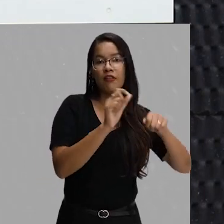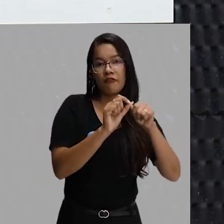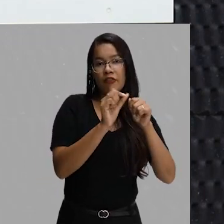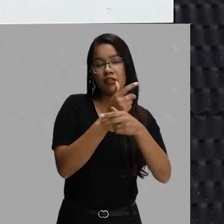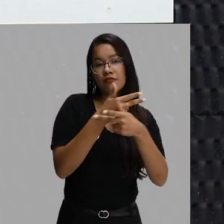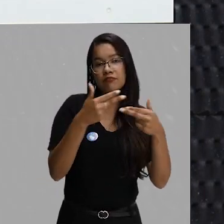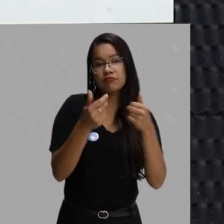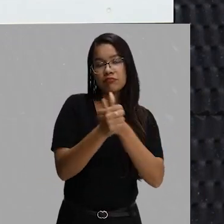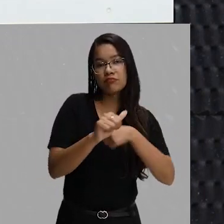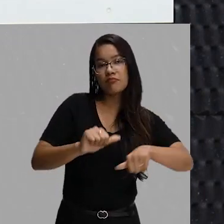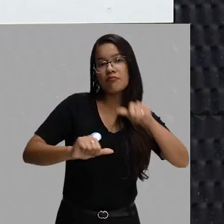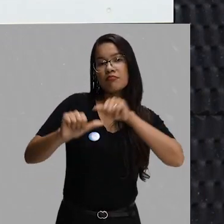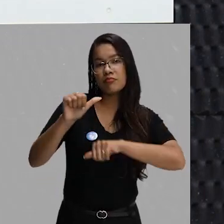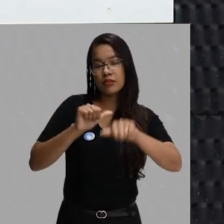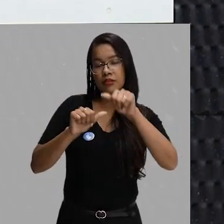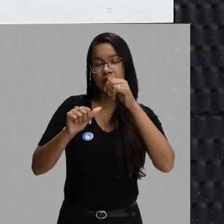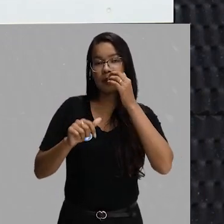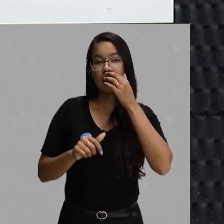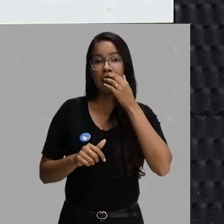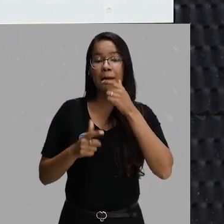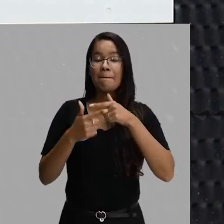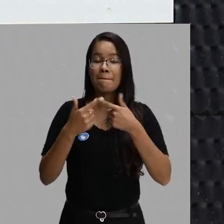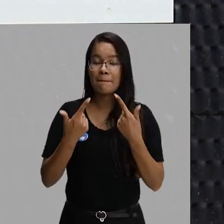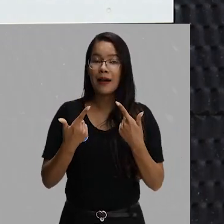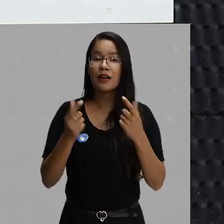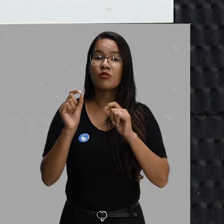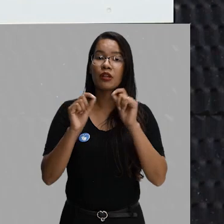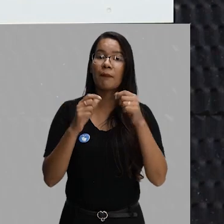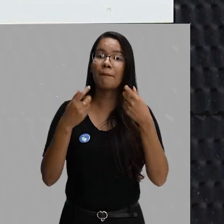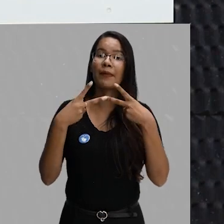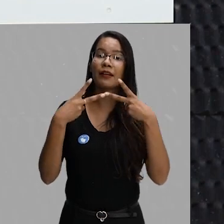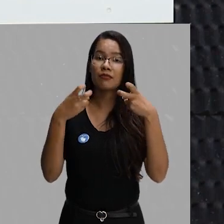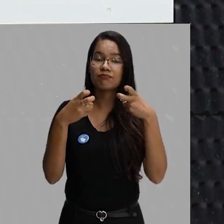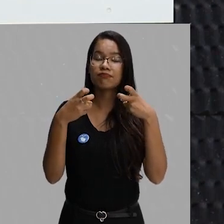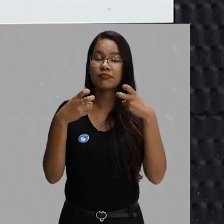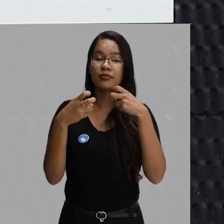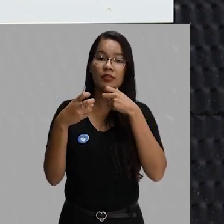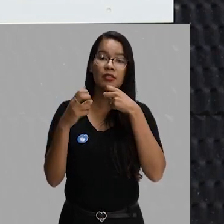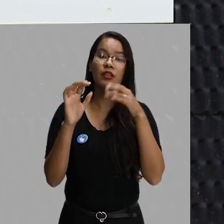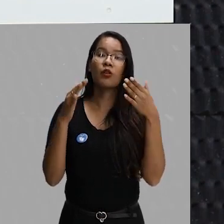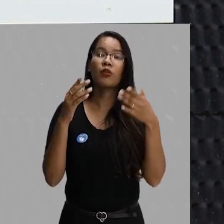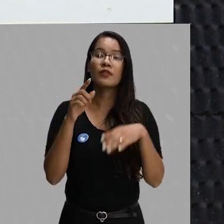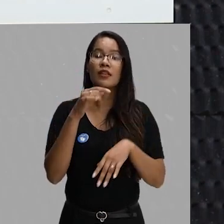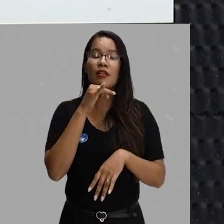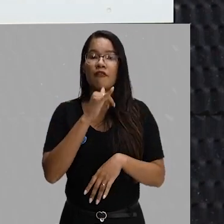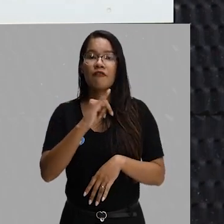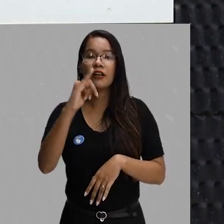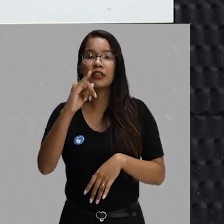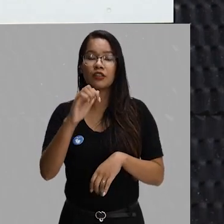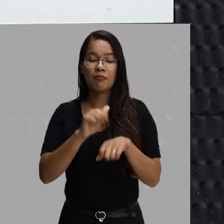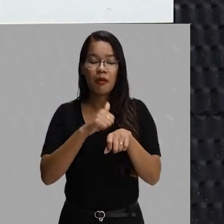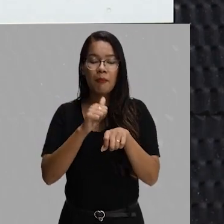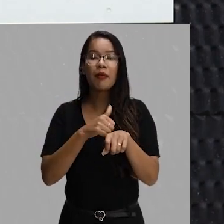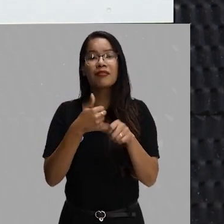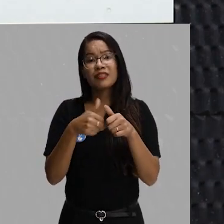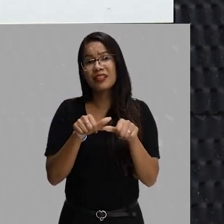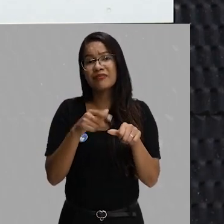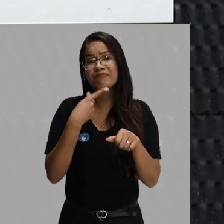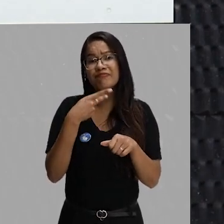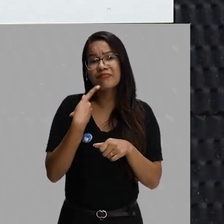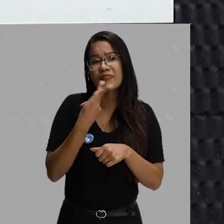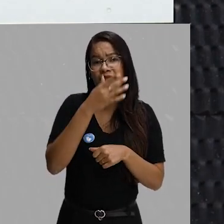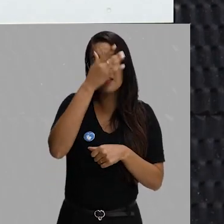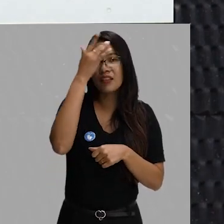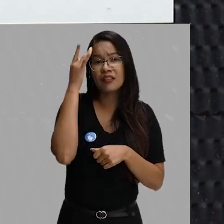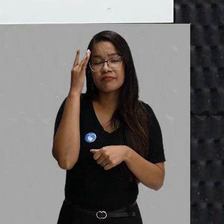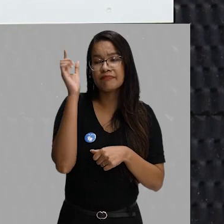para os plebeus, segundo alguns historiadores. Mas o que se observa de uma forma geral, que quando você fala do plebeu, você está falando de